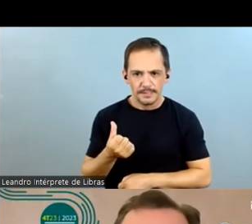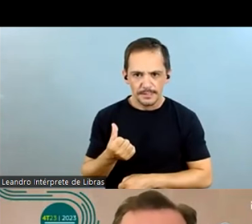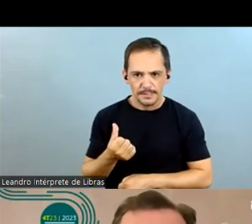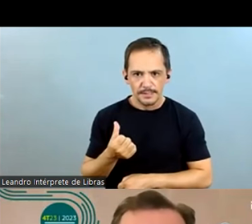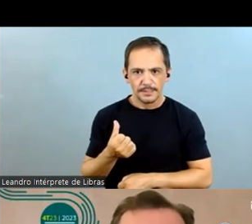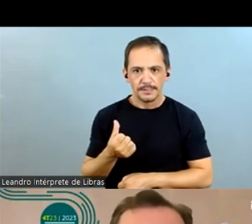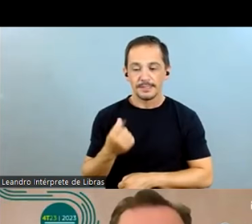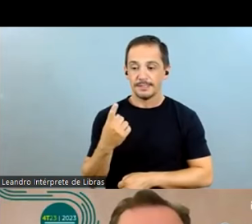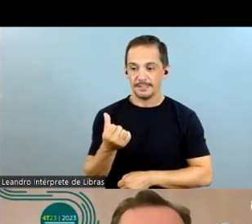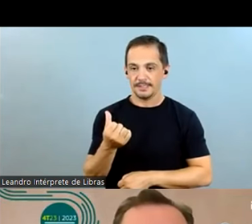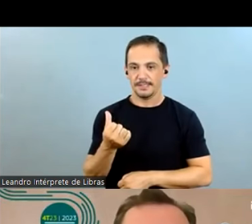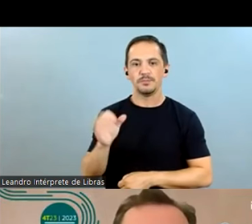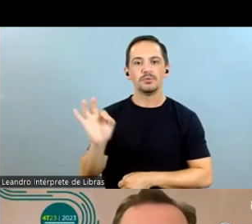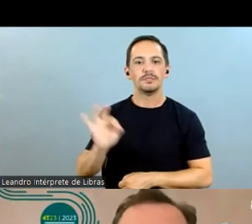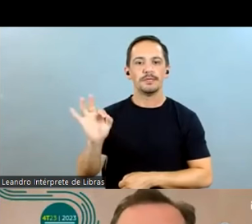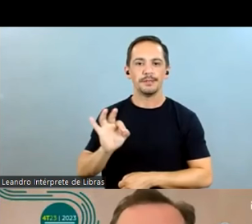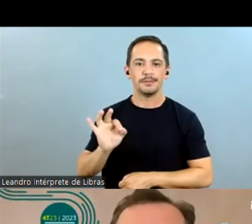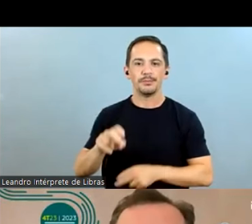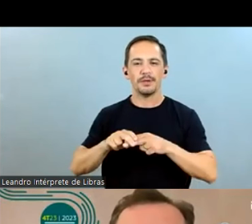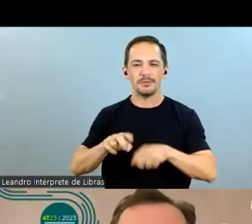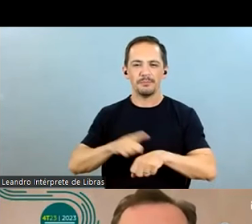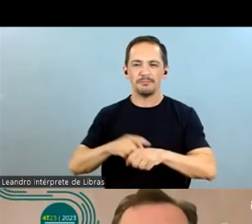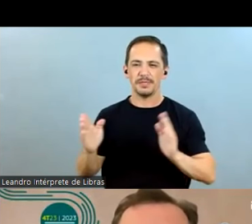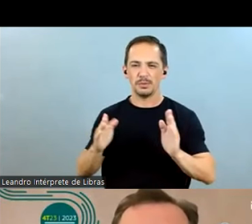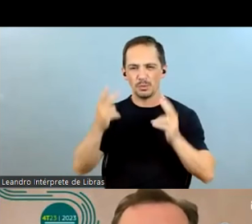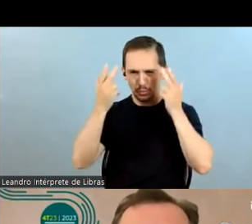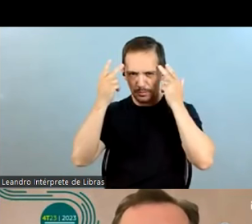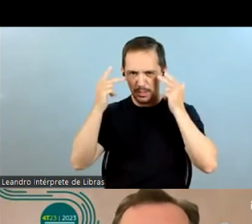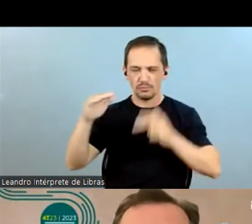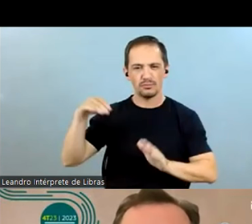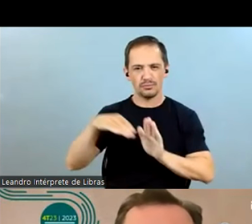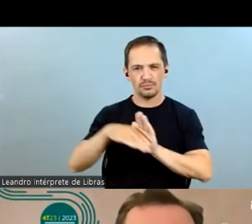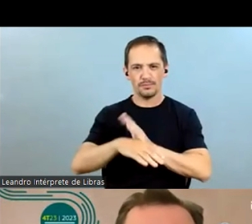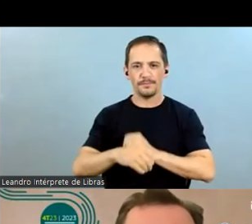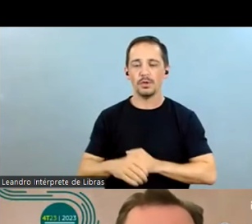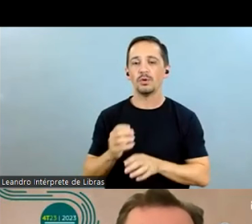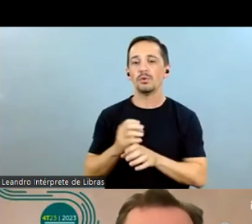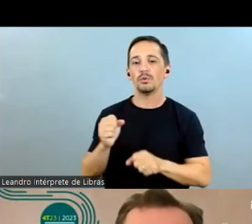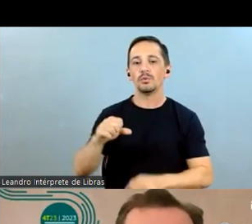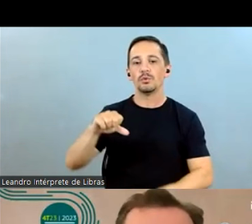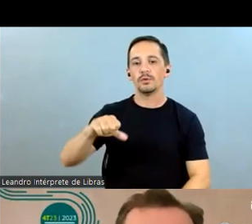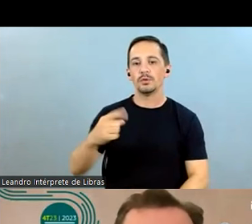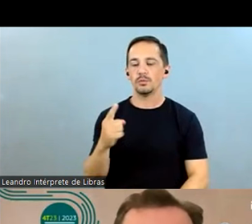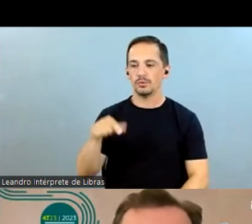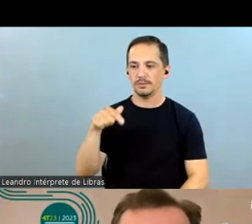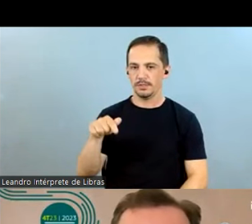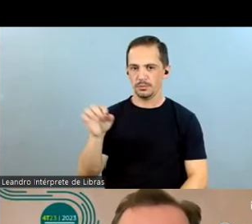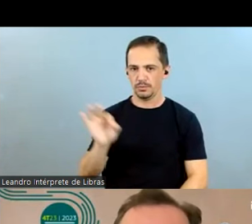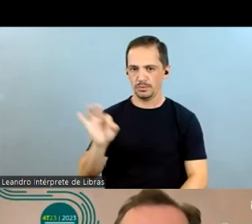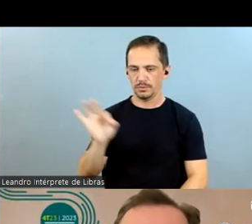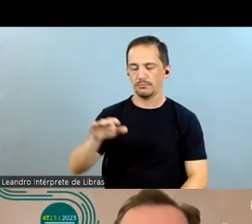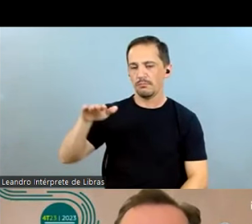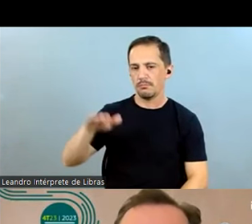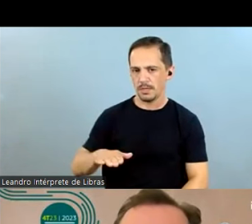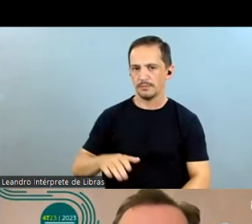em função da sazonalidade o lucro eh ficou 91.7 por abaixo do que nós fizemos no quarto trimestre do ano passado